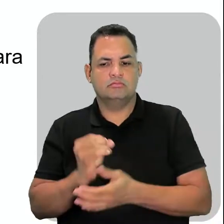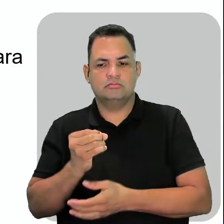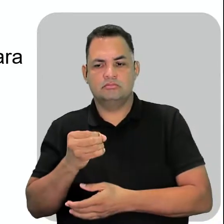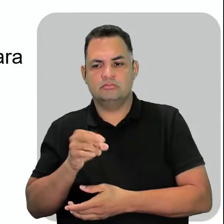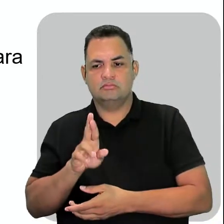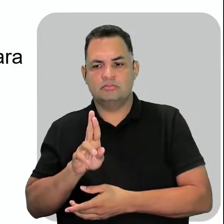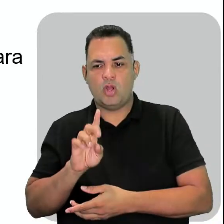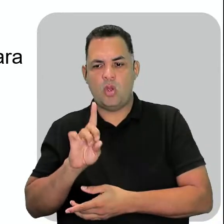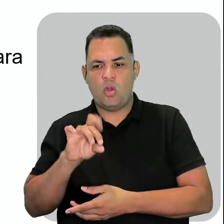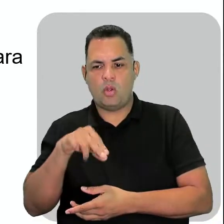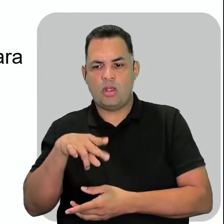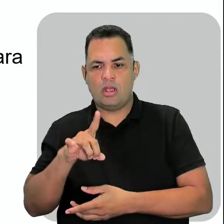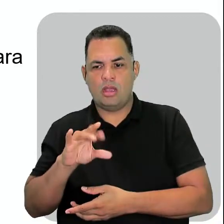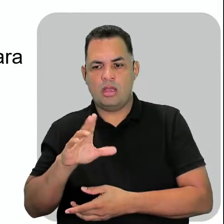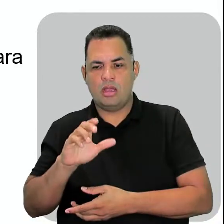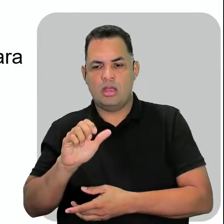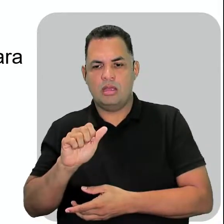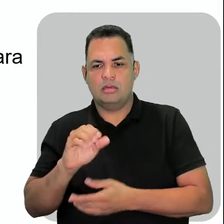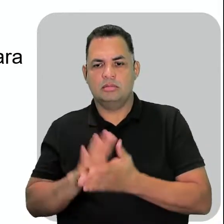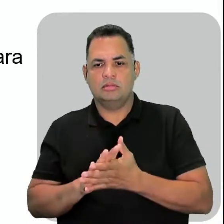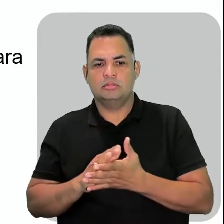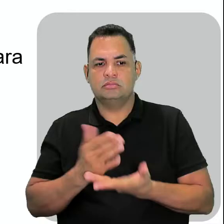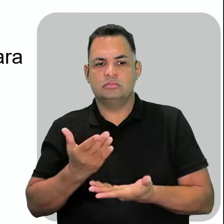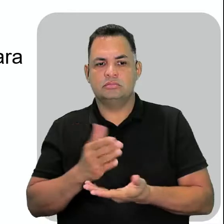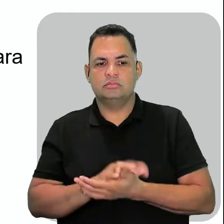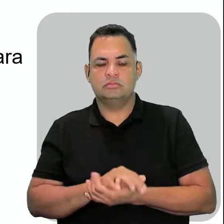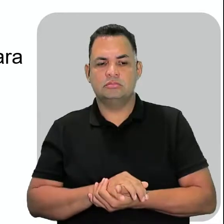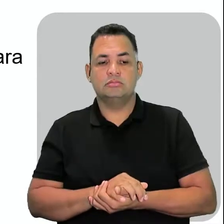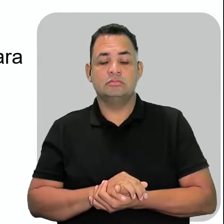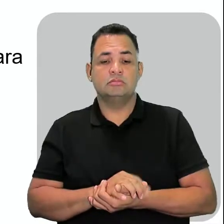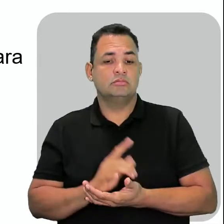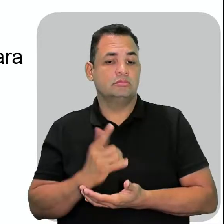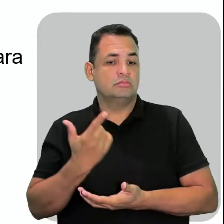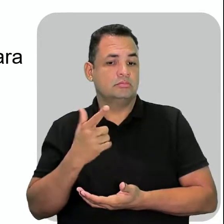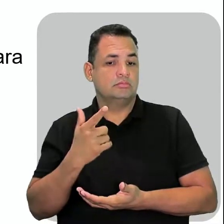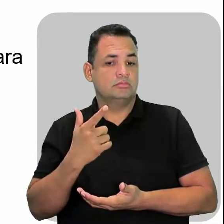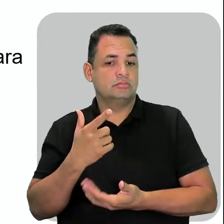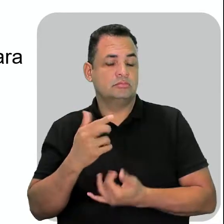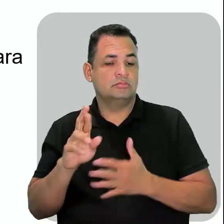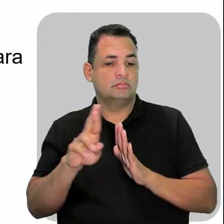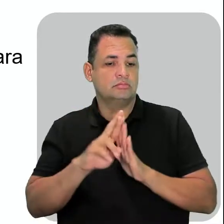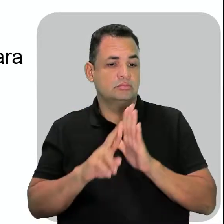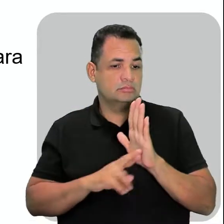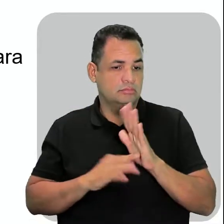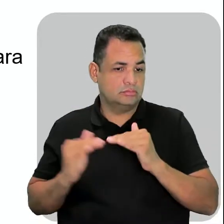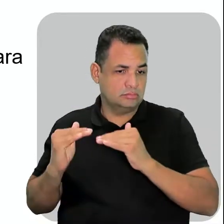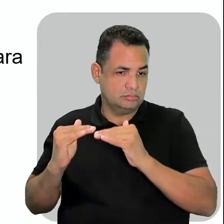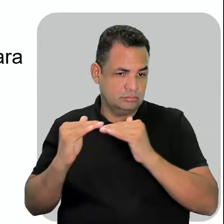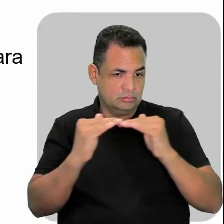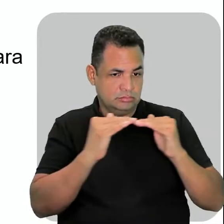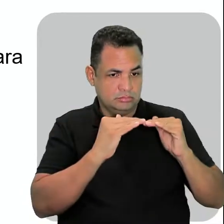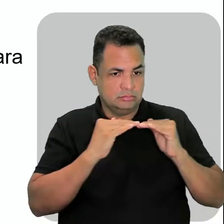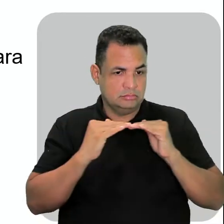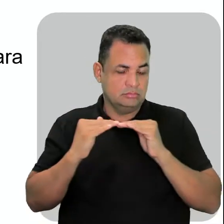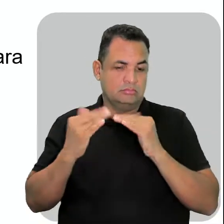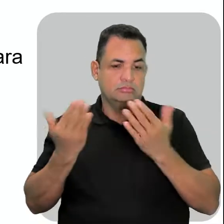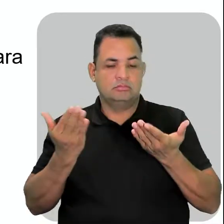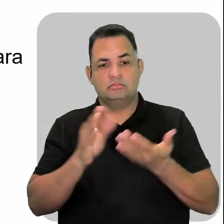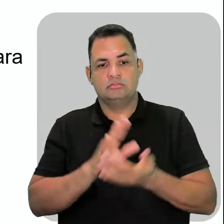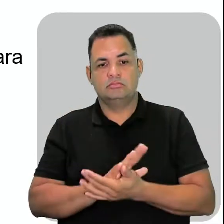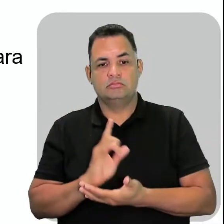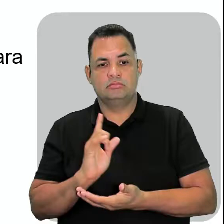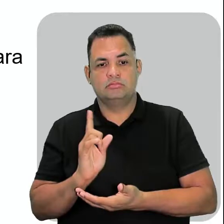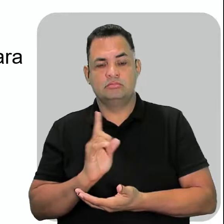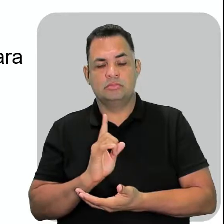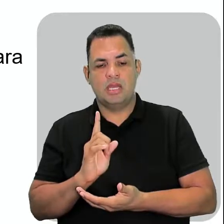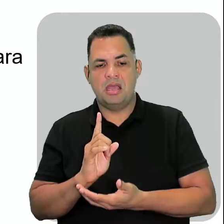orgânico. Isso aqui vai variar de um aminoácido para o outro. Não tem uma regra padrão para dizer, o grupo R tem que sempre ser